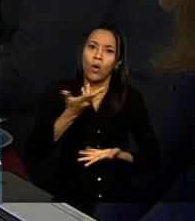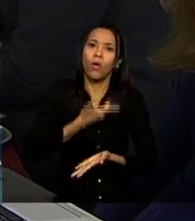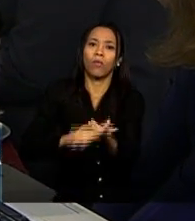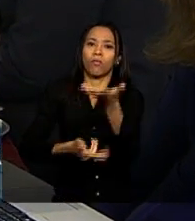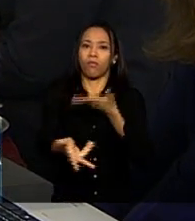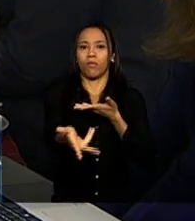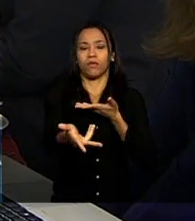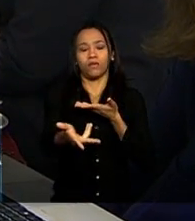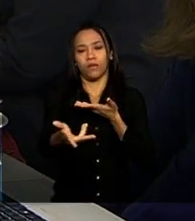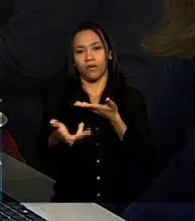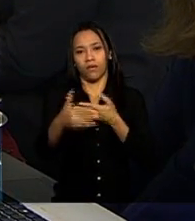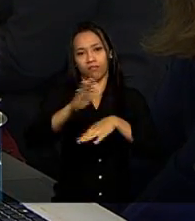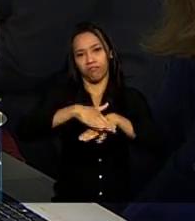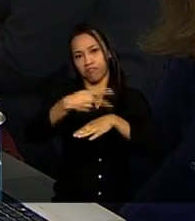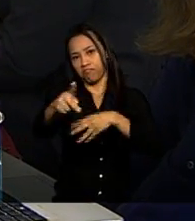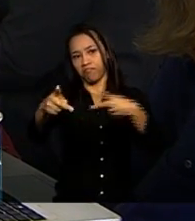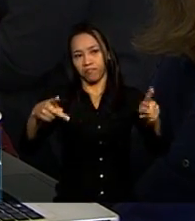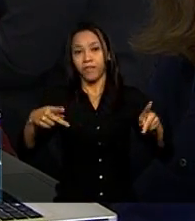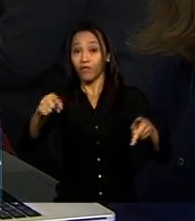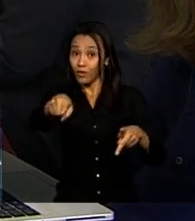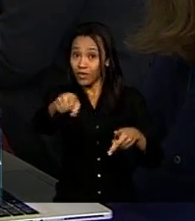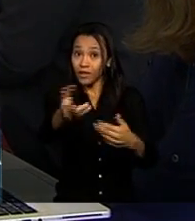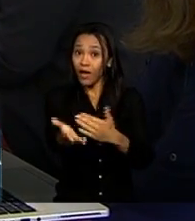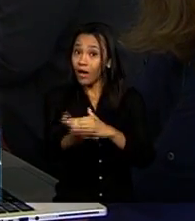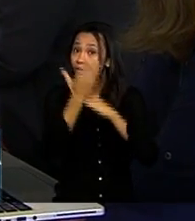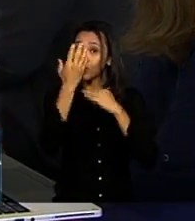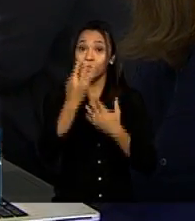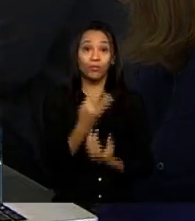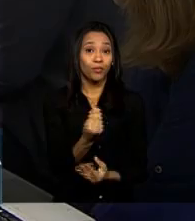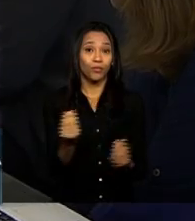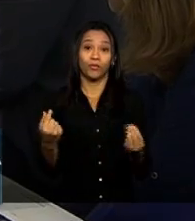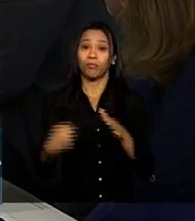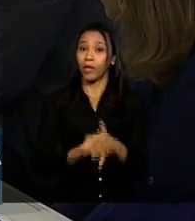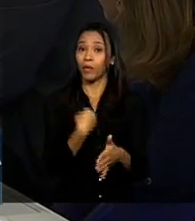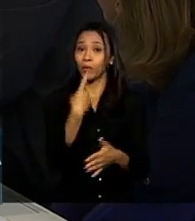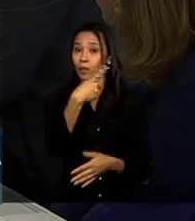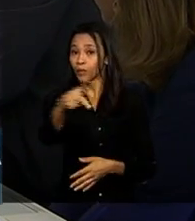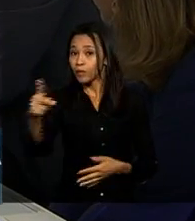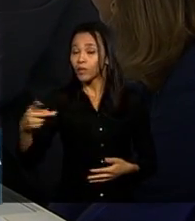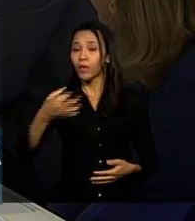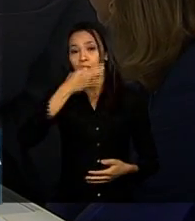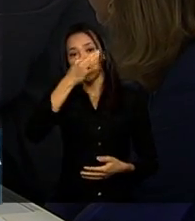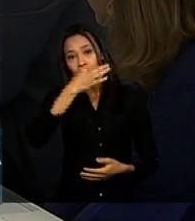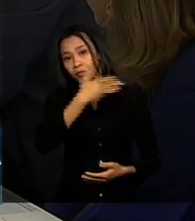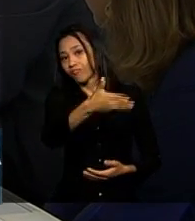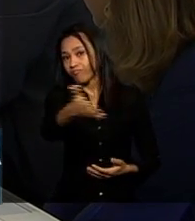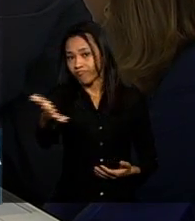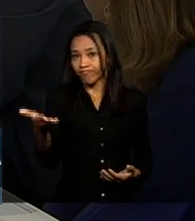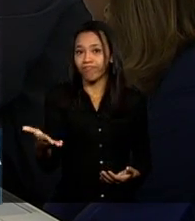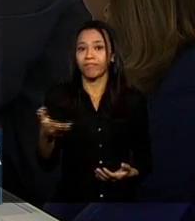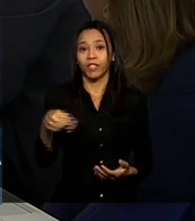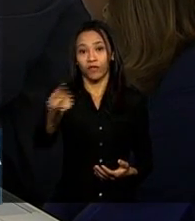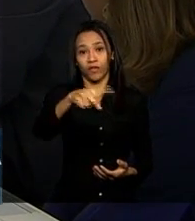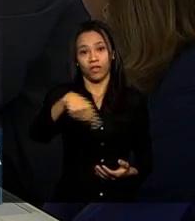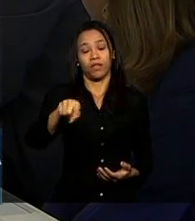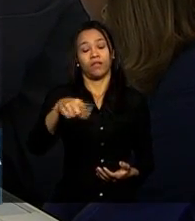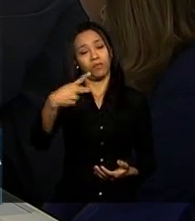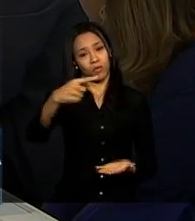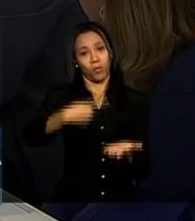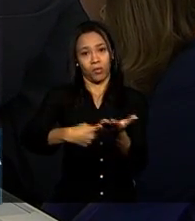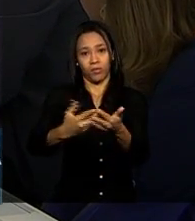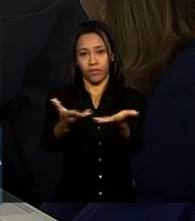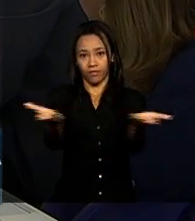iniciativas e obviamente vocês colaboram muito com as suas perguntas com as suas opiniões com aquilo que vocês com compromisso de